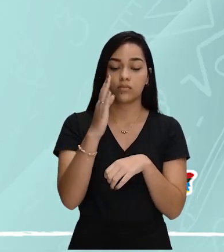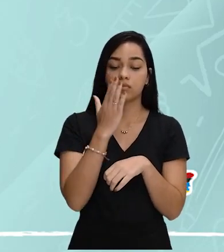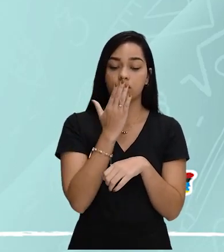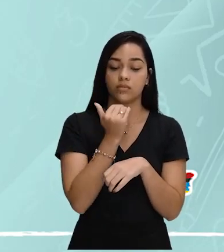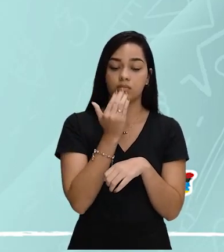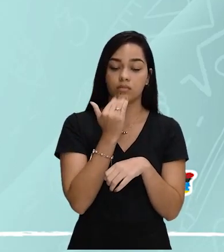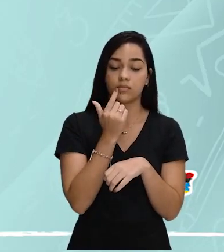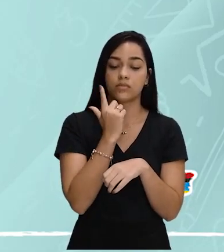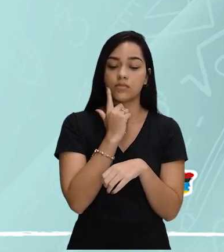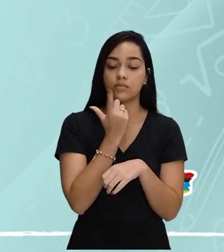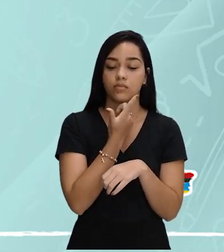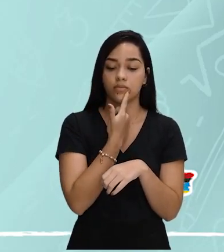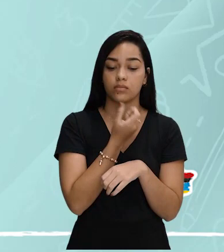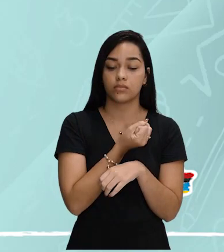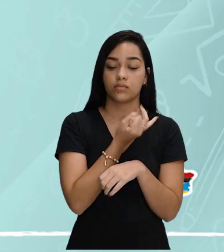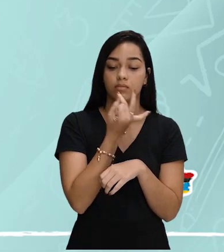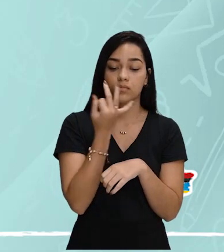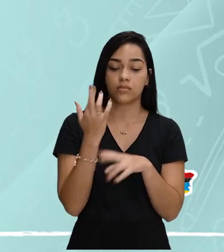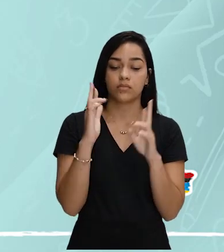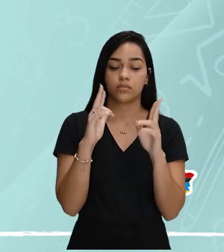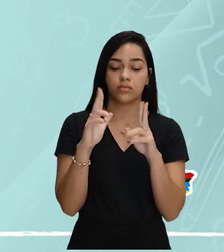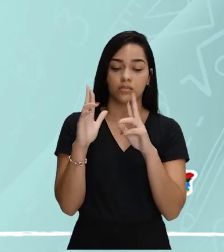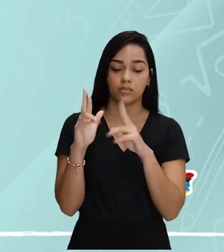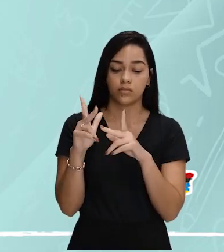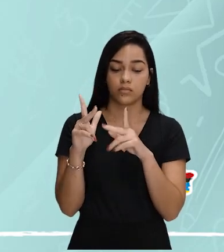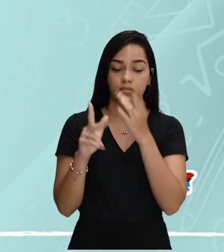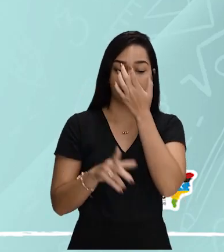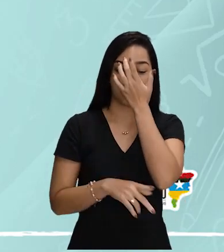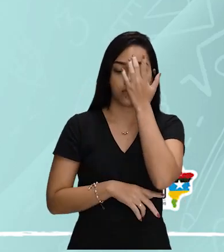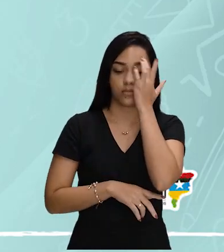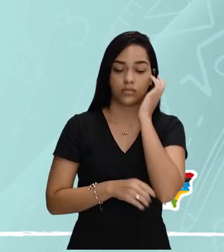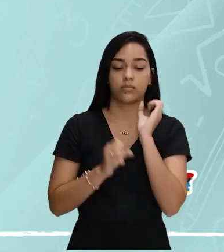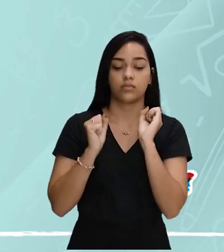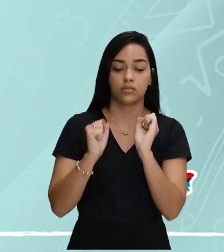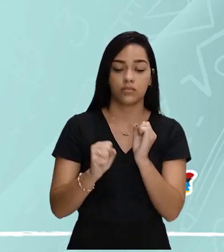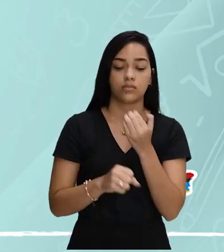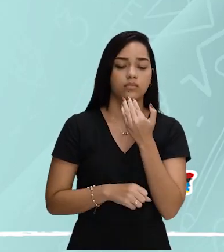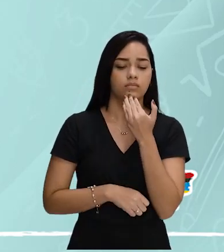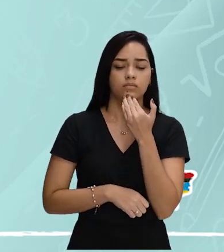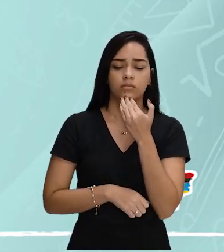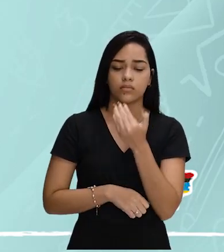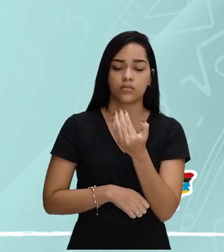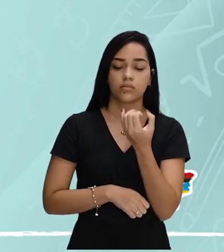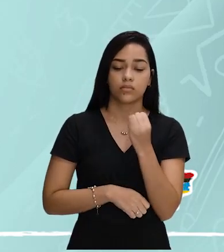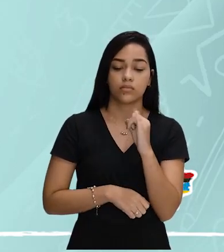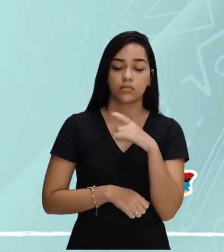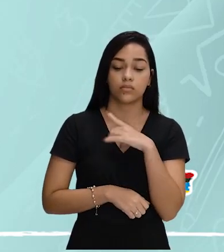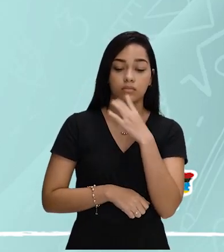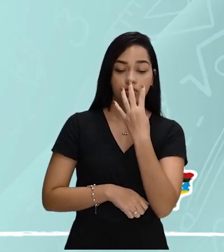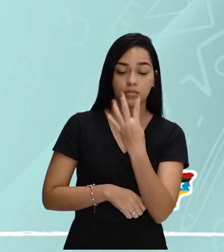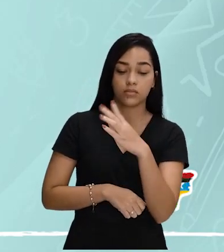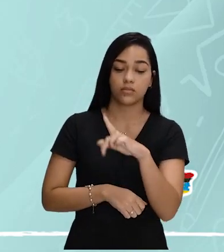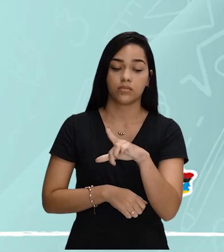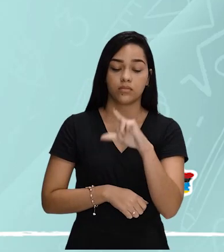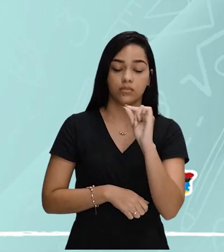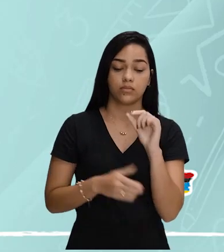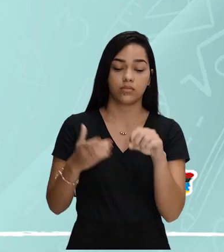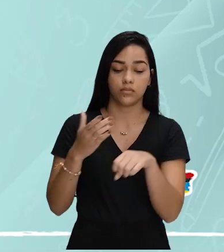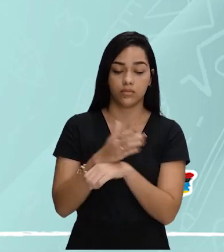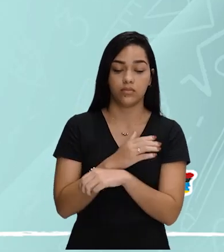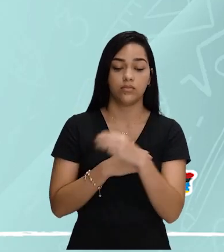e sobremesa De quantas formas diferentes um cliente pode fazer seu pedido